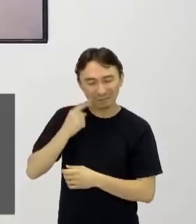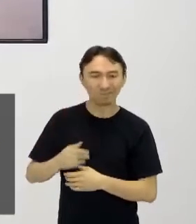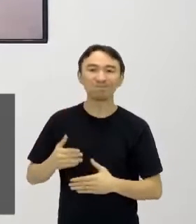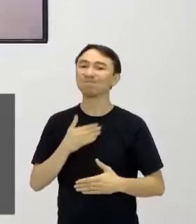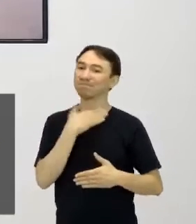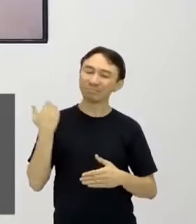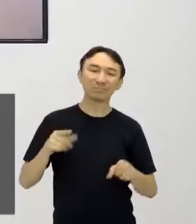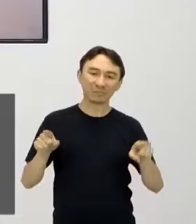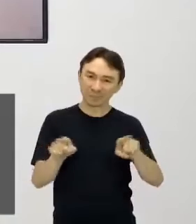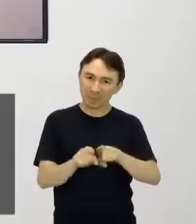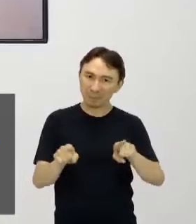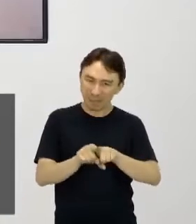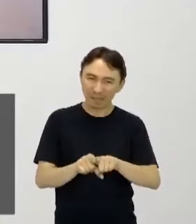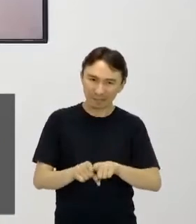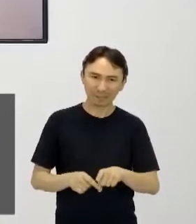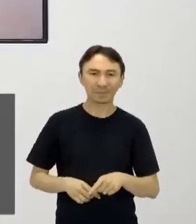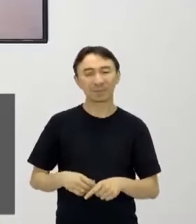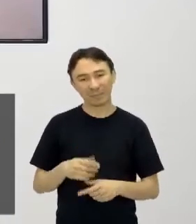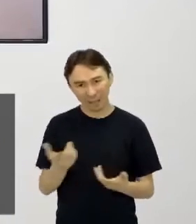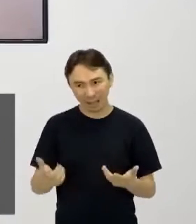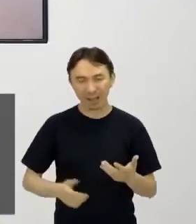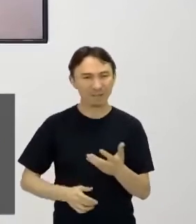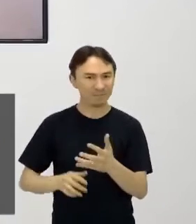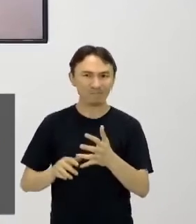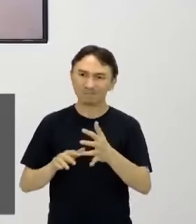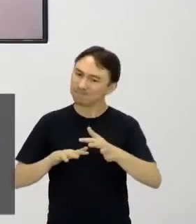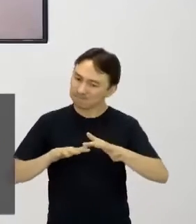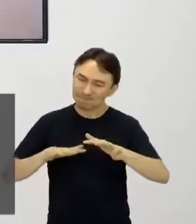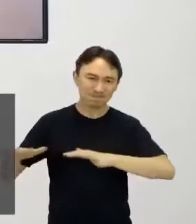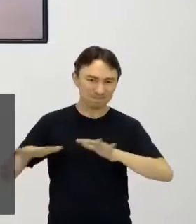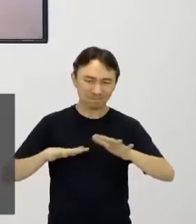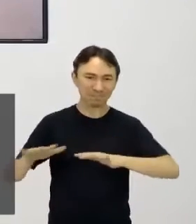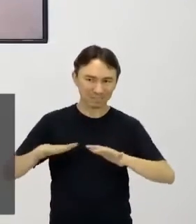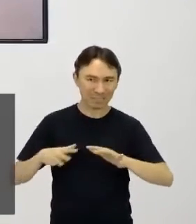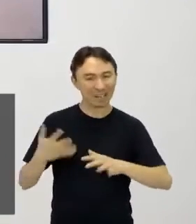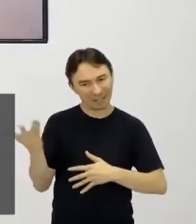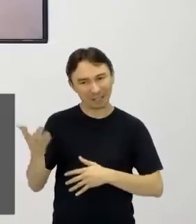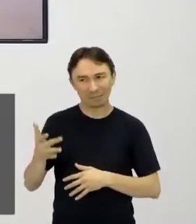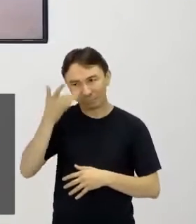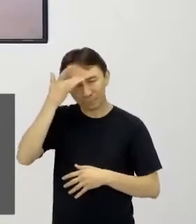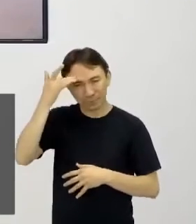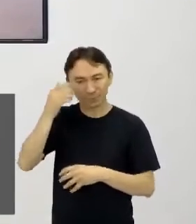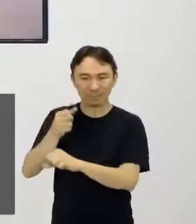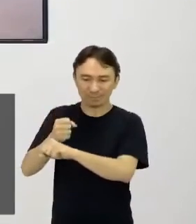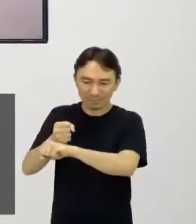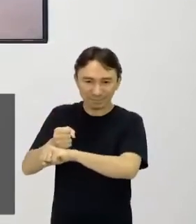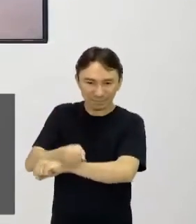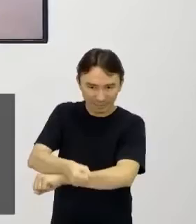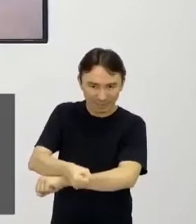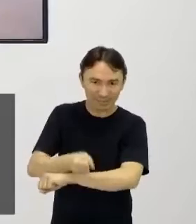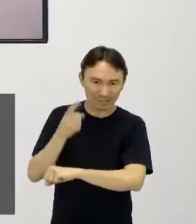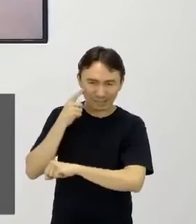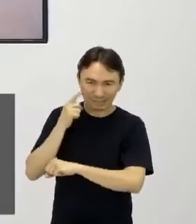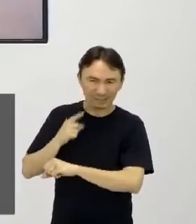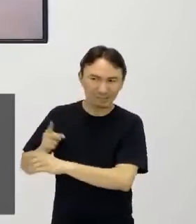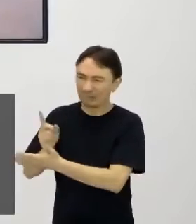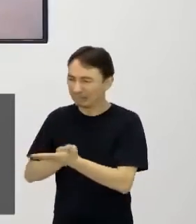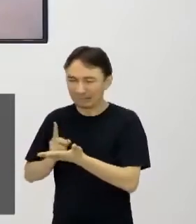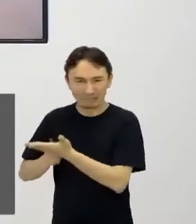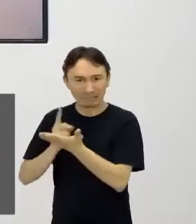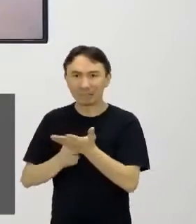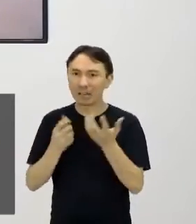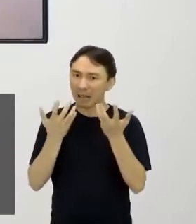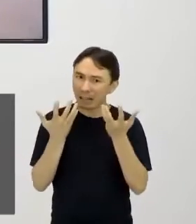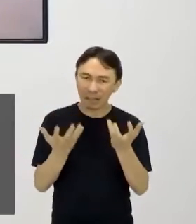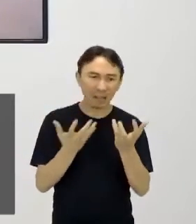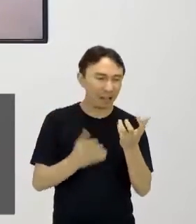Carrancas, que aconteceu em Minas Gerais. Então, foi um movimento aí de escravizados. Eles se juntaram em prol da sua liberdade. A gente ainda vai